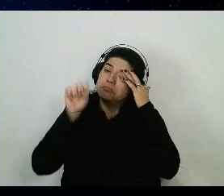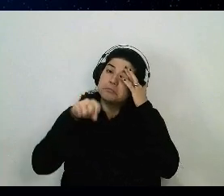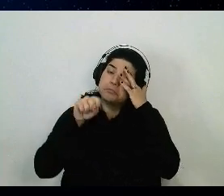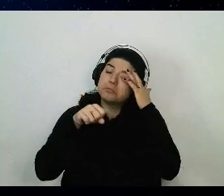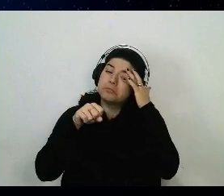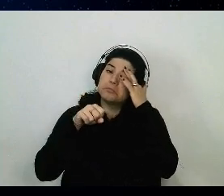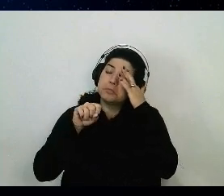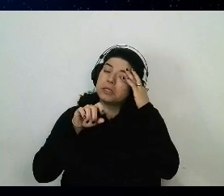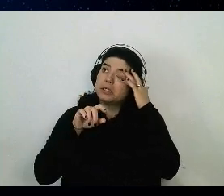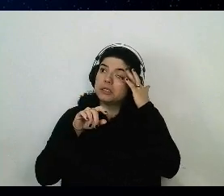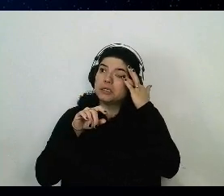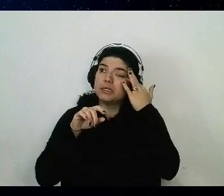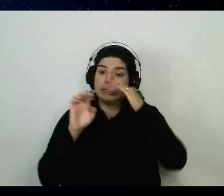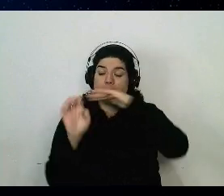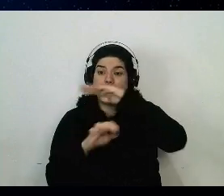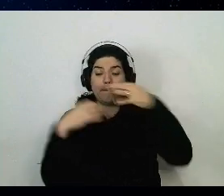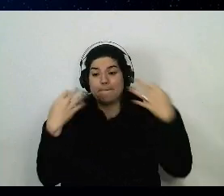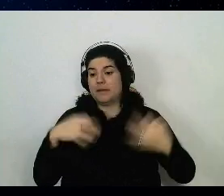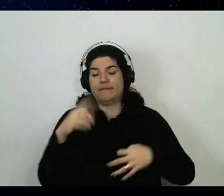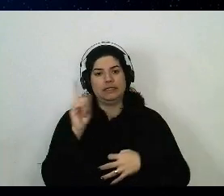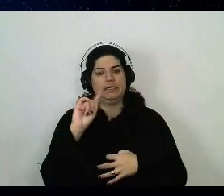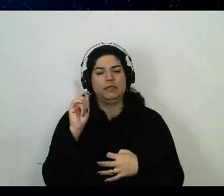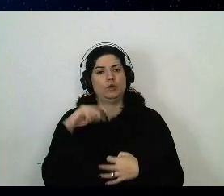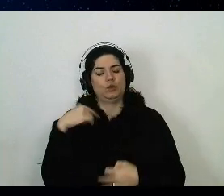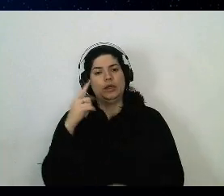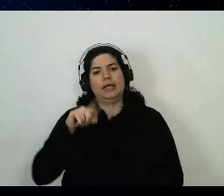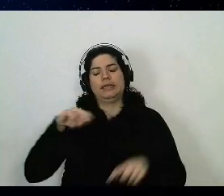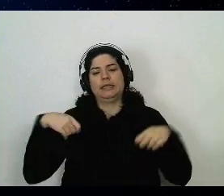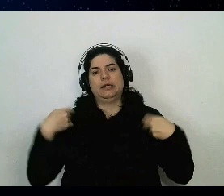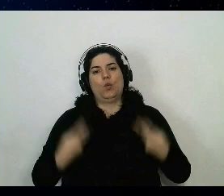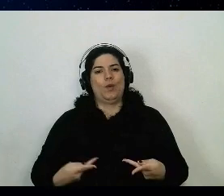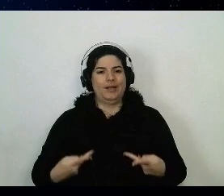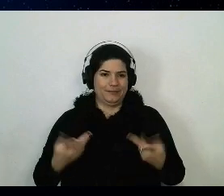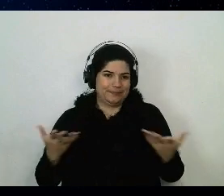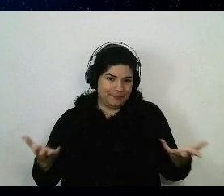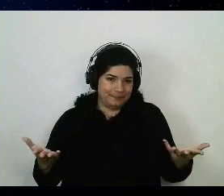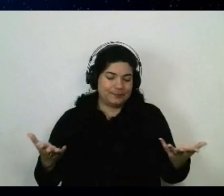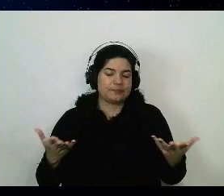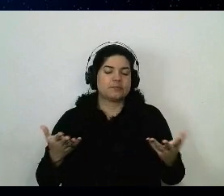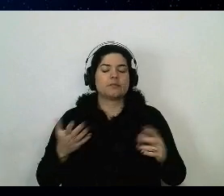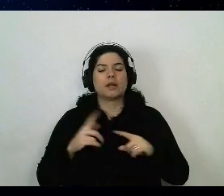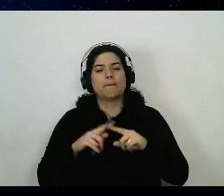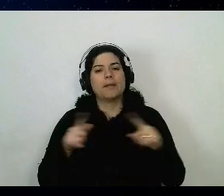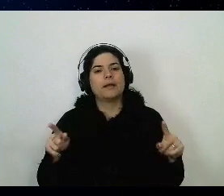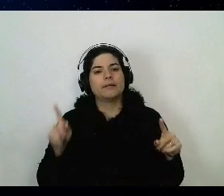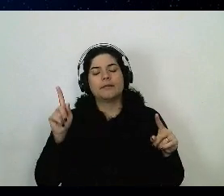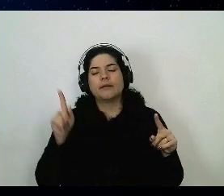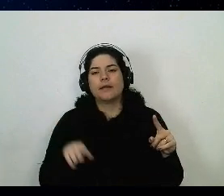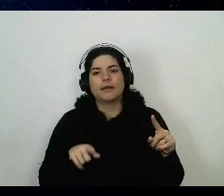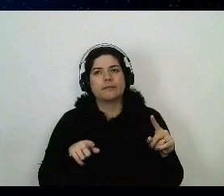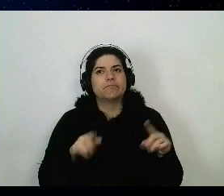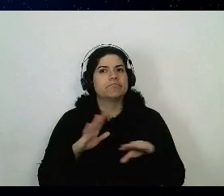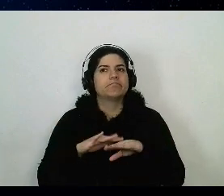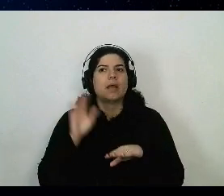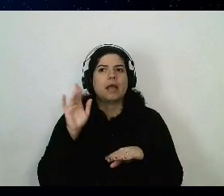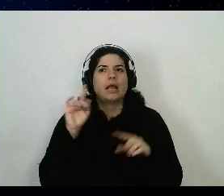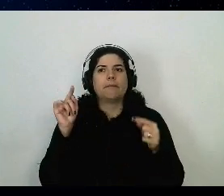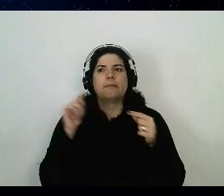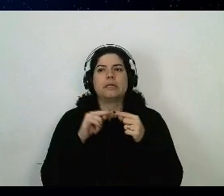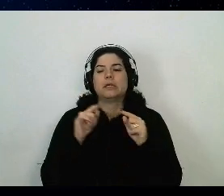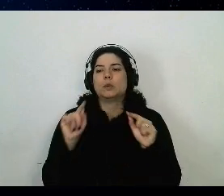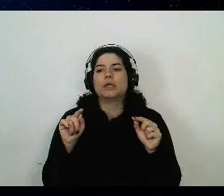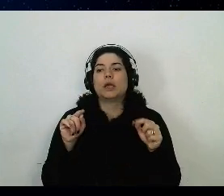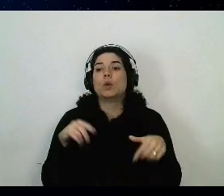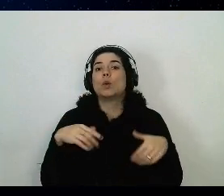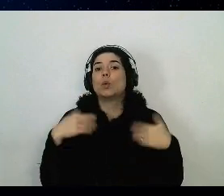não são perfeitas e nem nós somos seres humanos, afinal de contas, né? Mas é muito mais qual dor o nosso